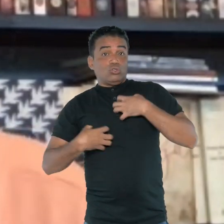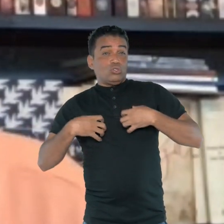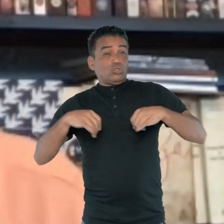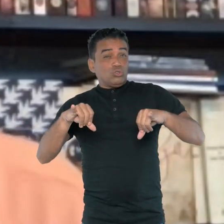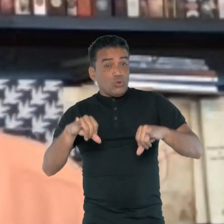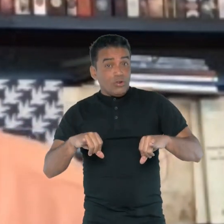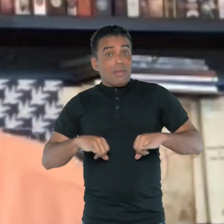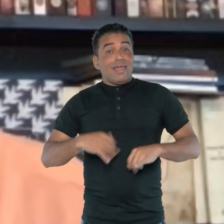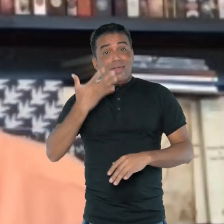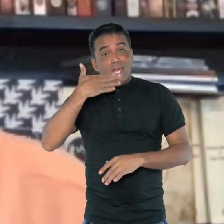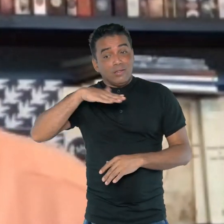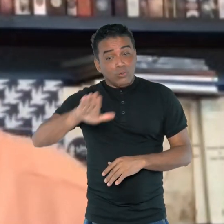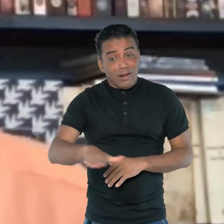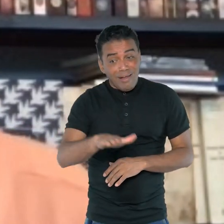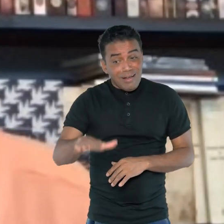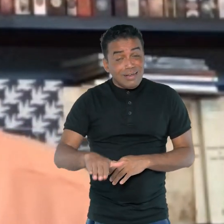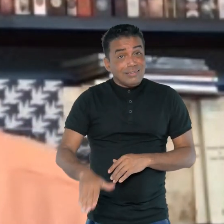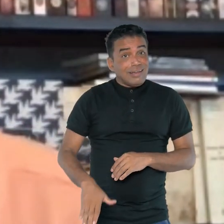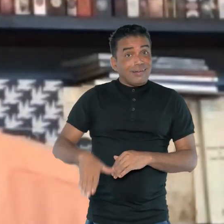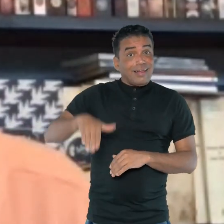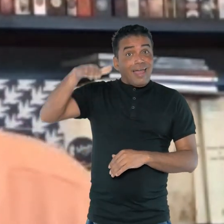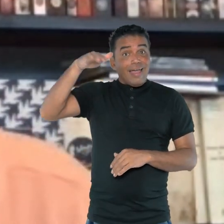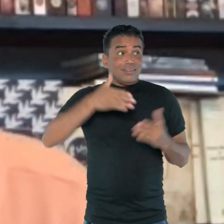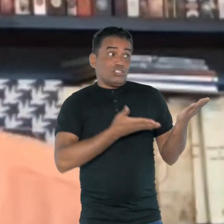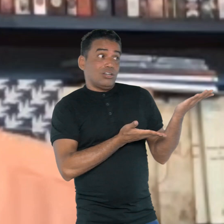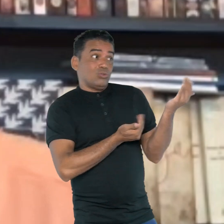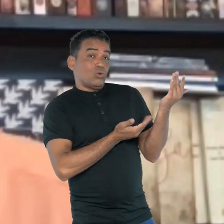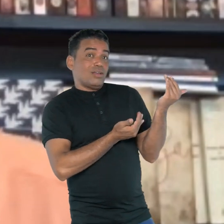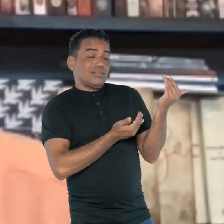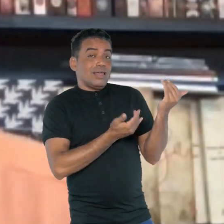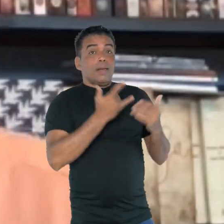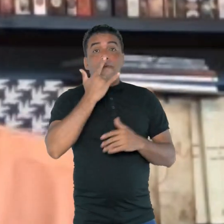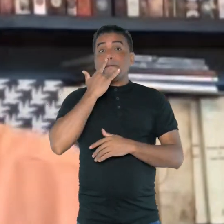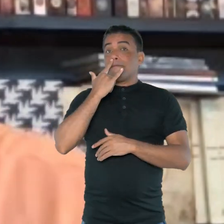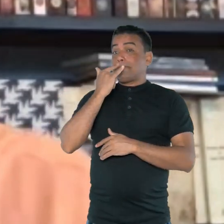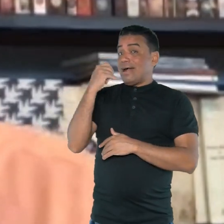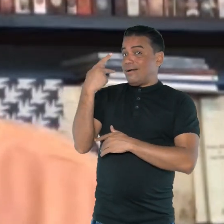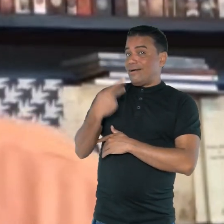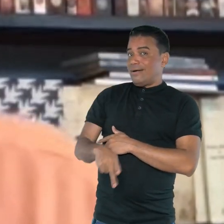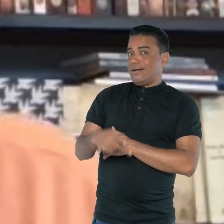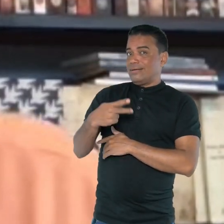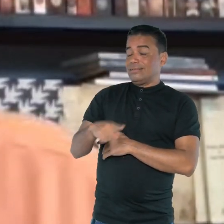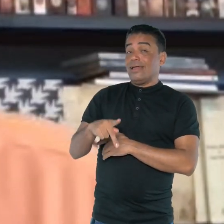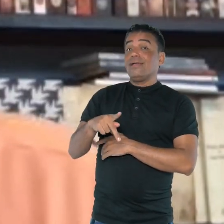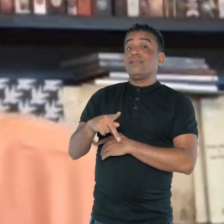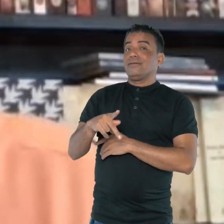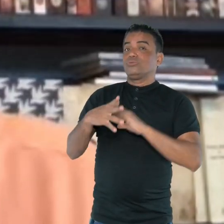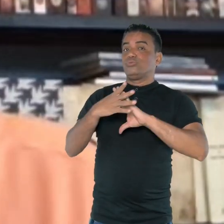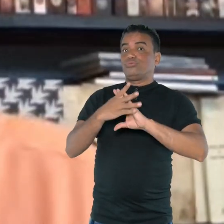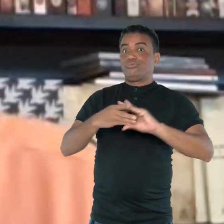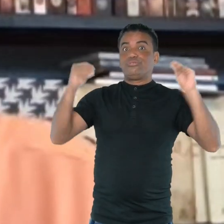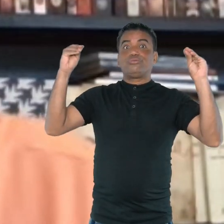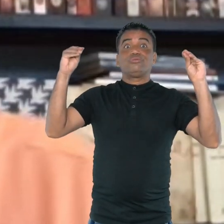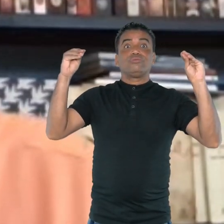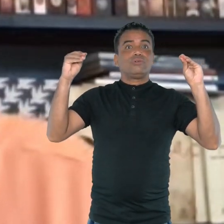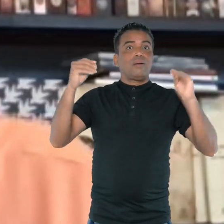criança que cresce, vira adolescente, e o pai